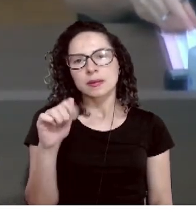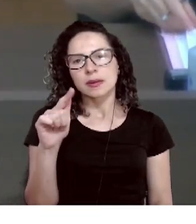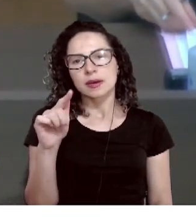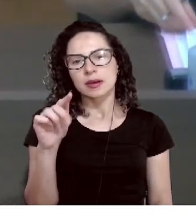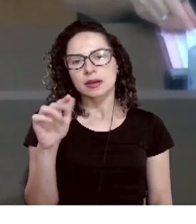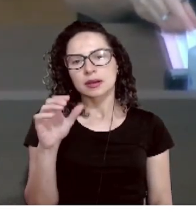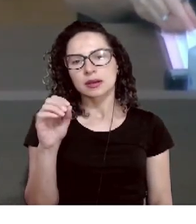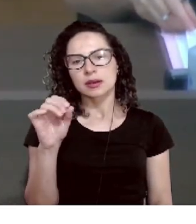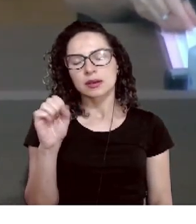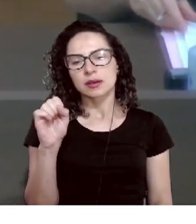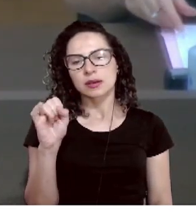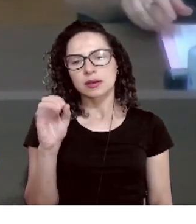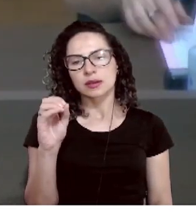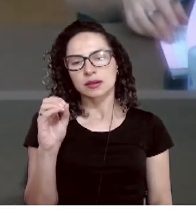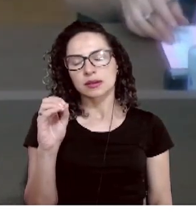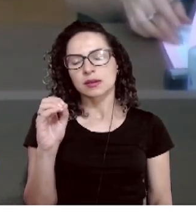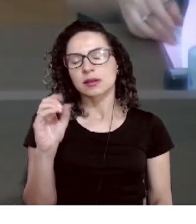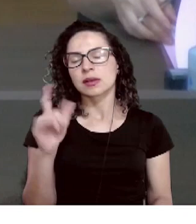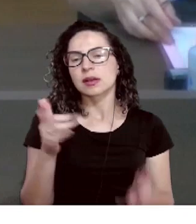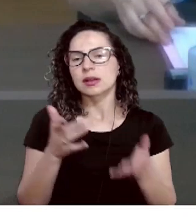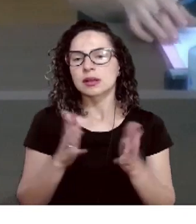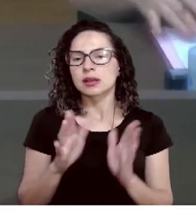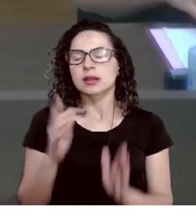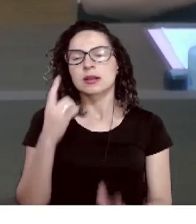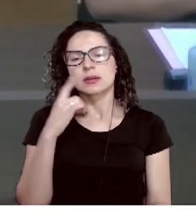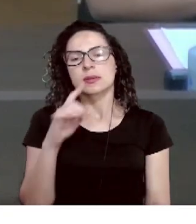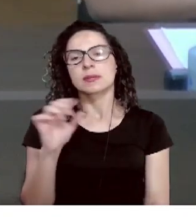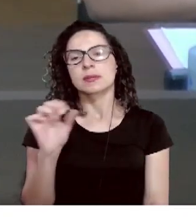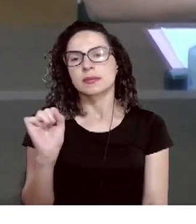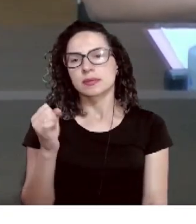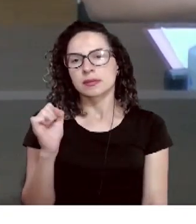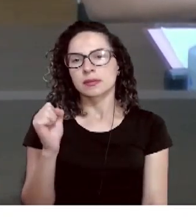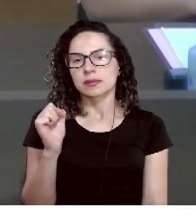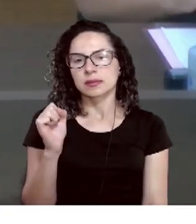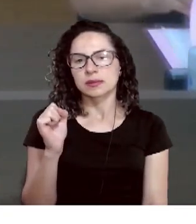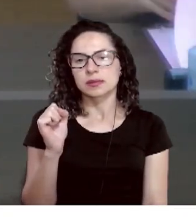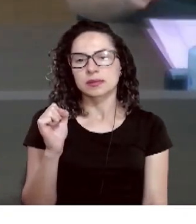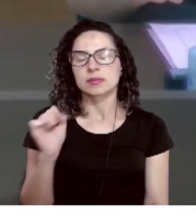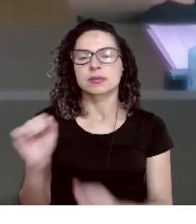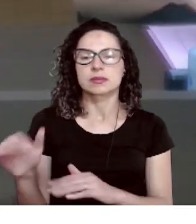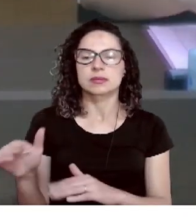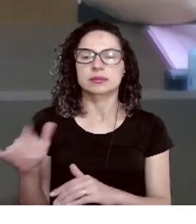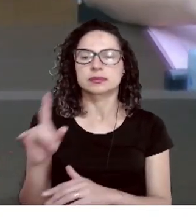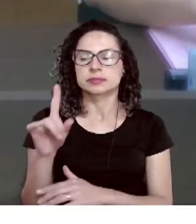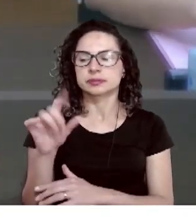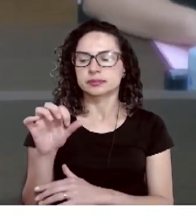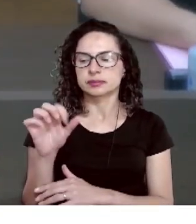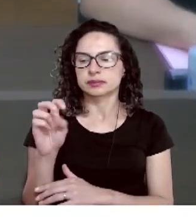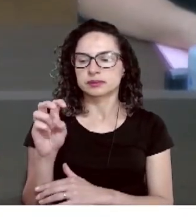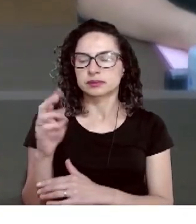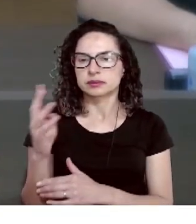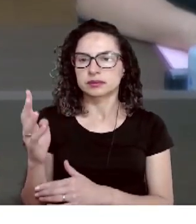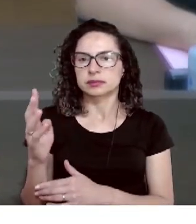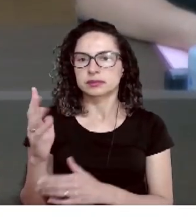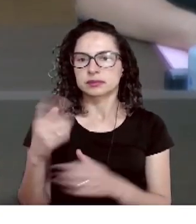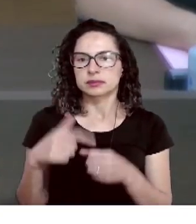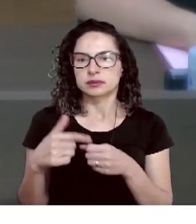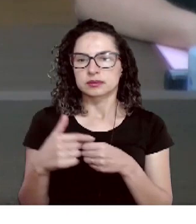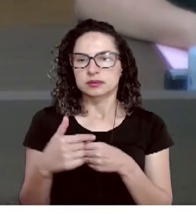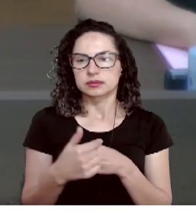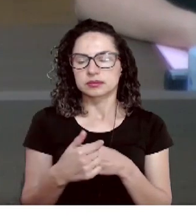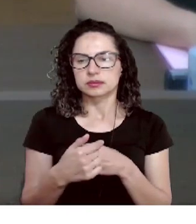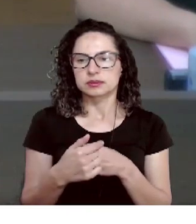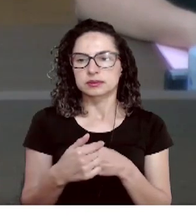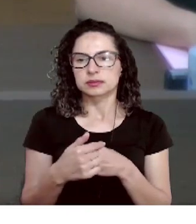Galho. Nasceu no dia 8 de setembro de 1954, na cidade de